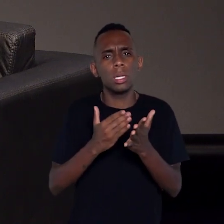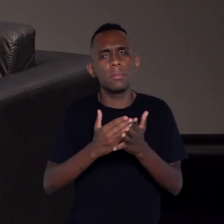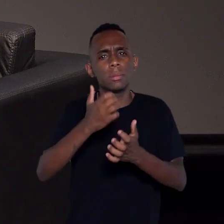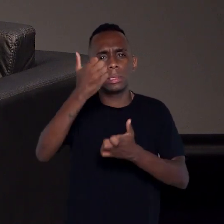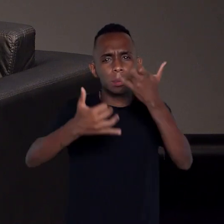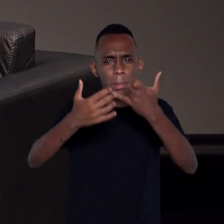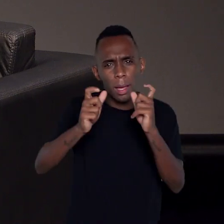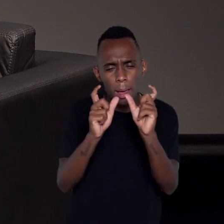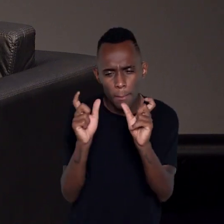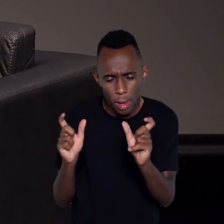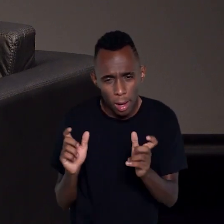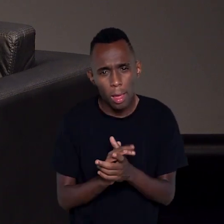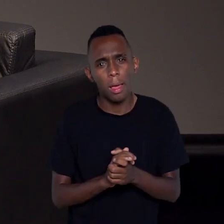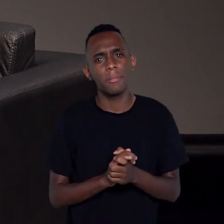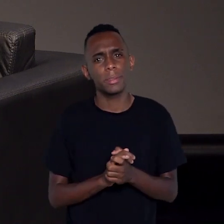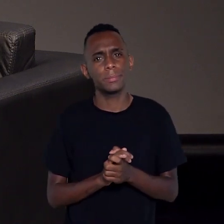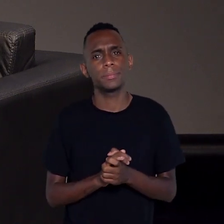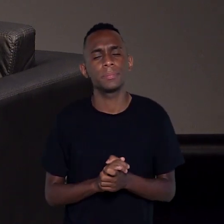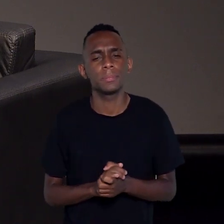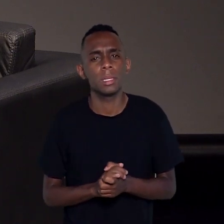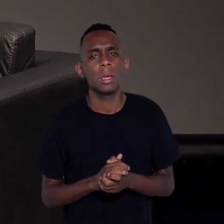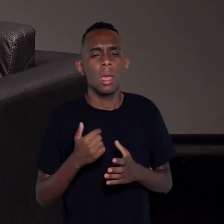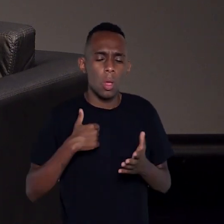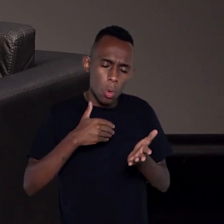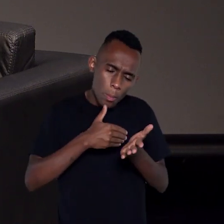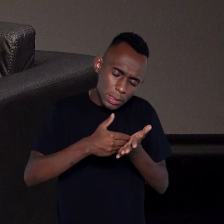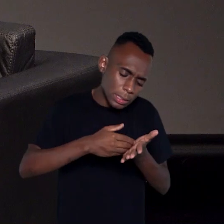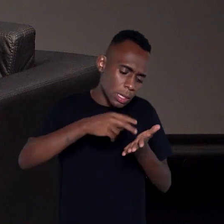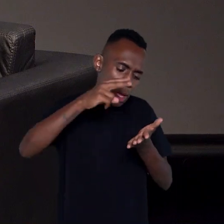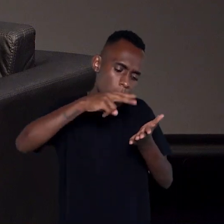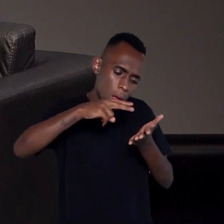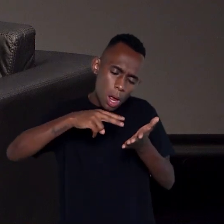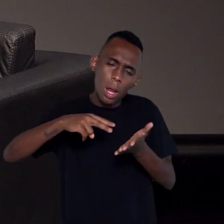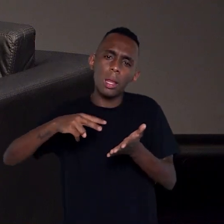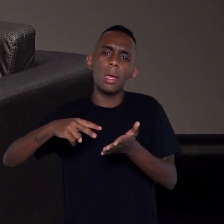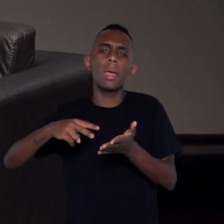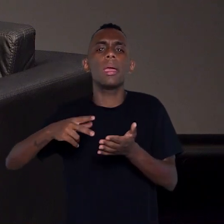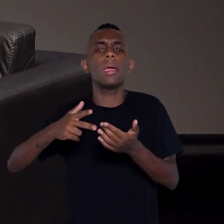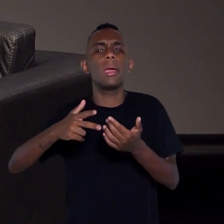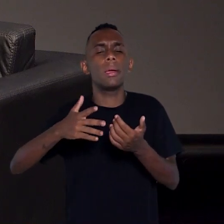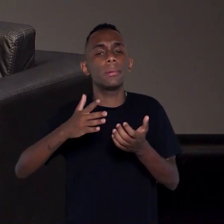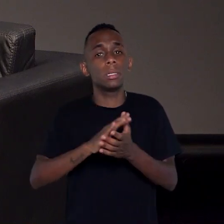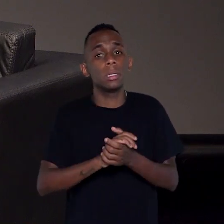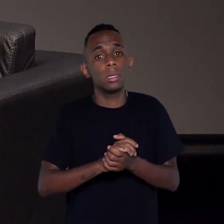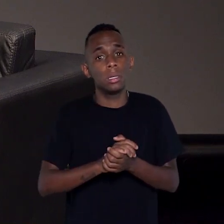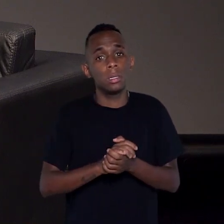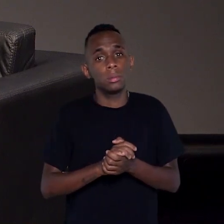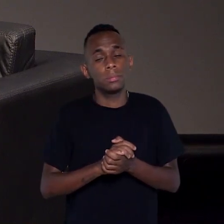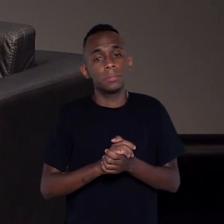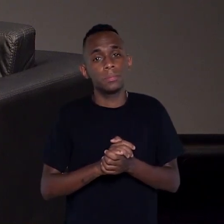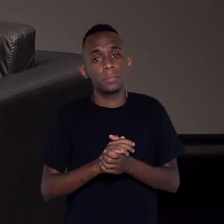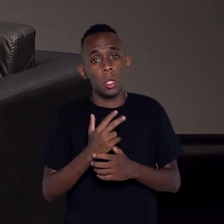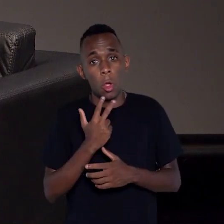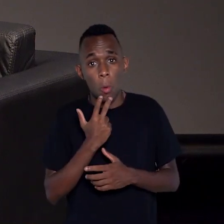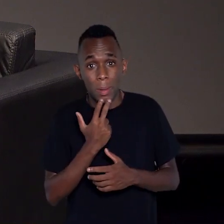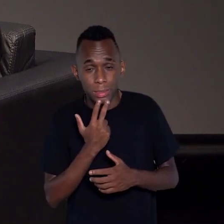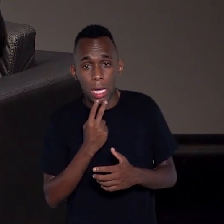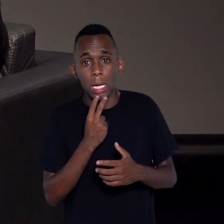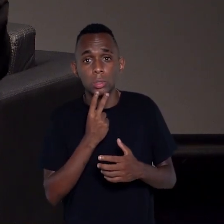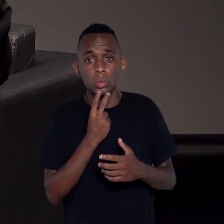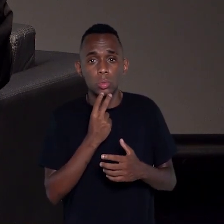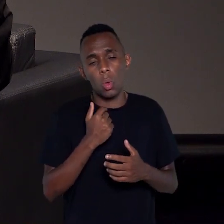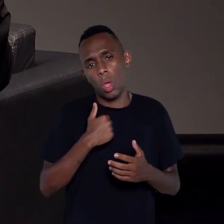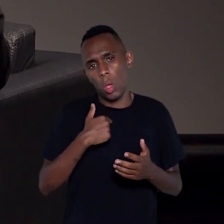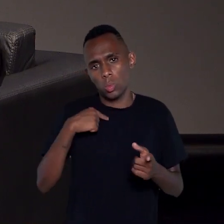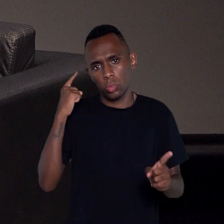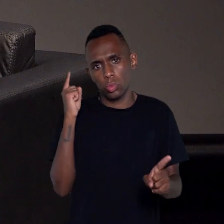Estudante, chamava. E ali eu fui lendo verbetes, acho que eu descobri a biografia do Machado de Assis, uma biografia,